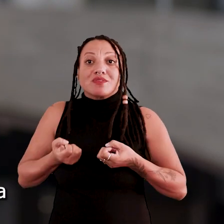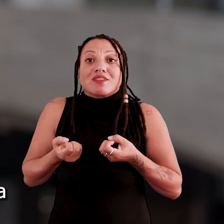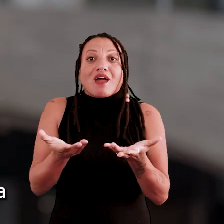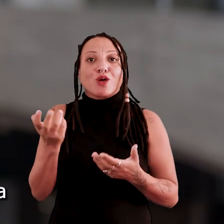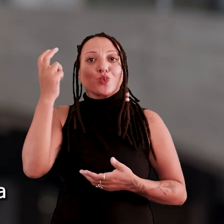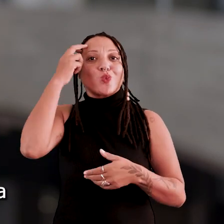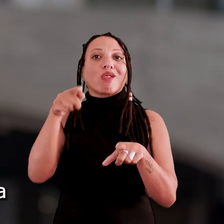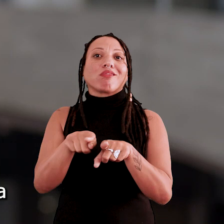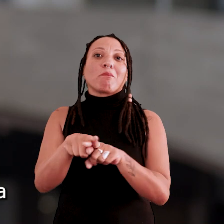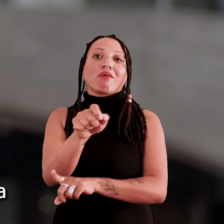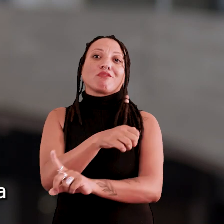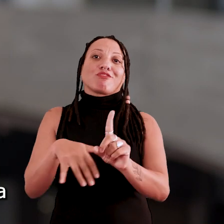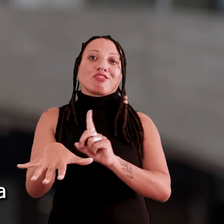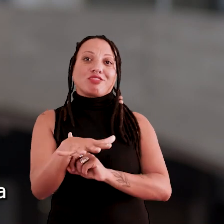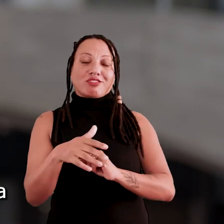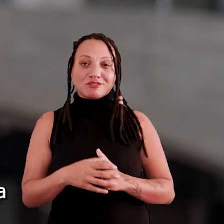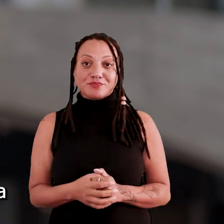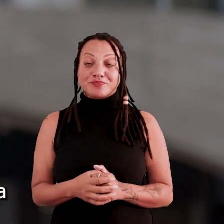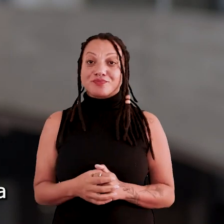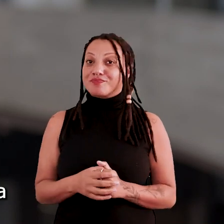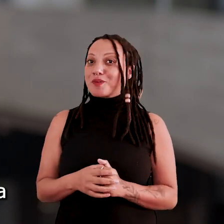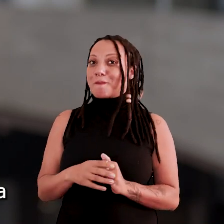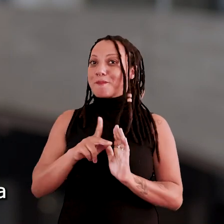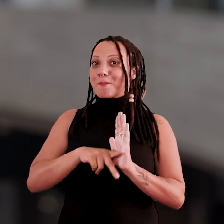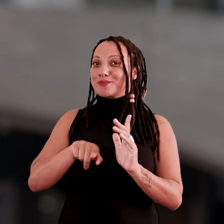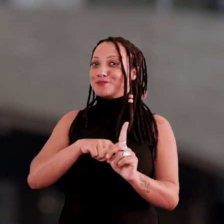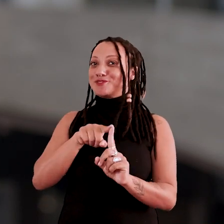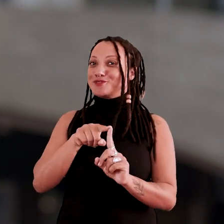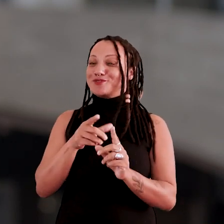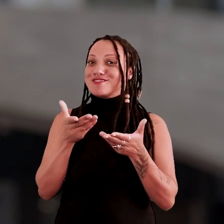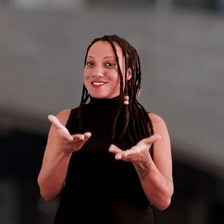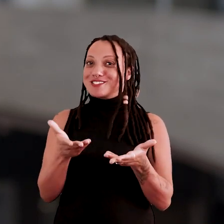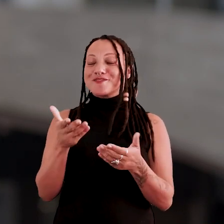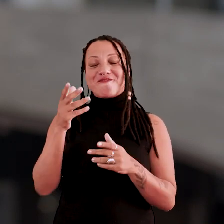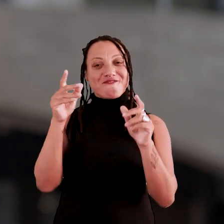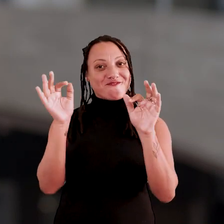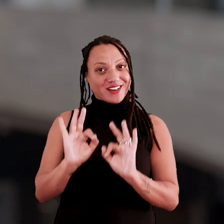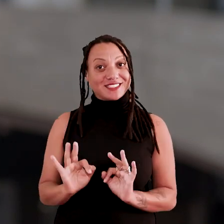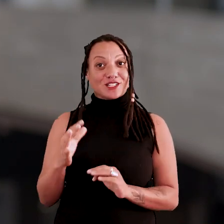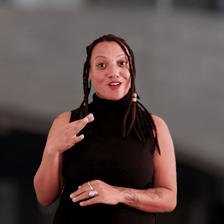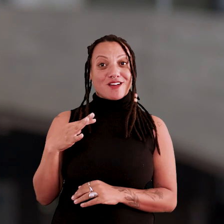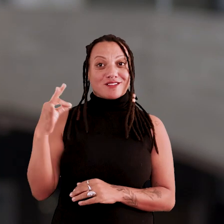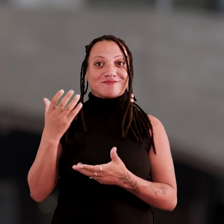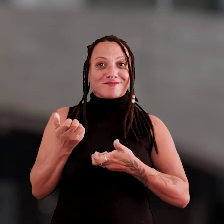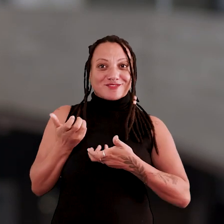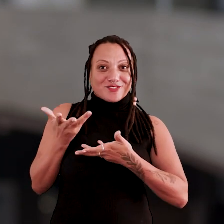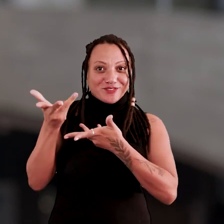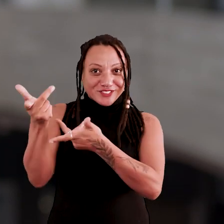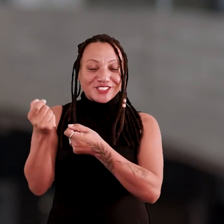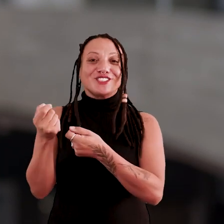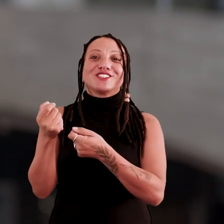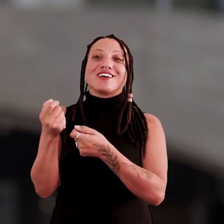concursos, porque a gente sempre sai da faculdade com uma dúvida se o que a gente fez foi a coisa certa, se a gente está no